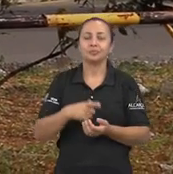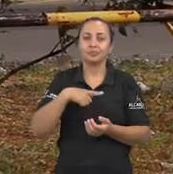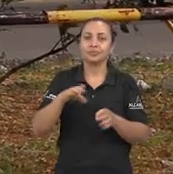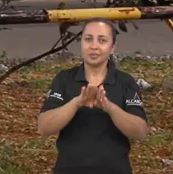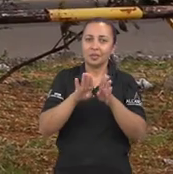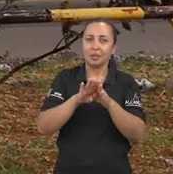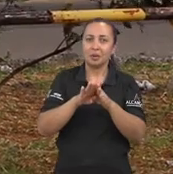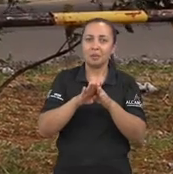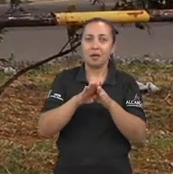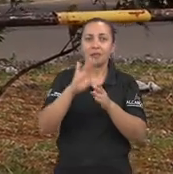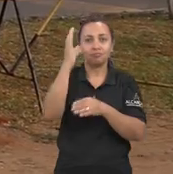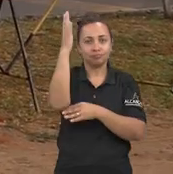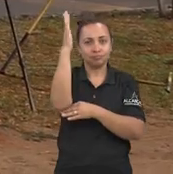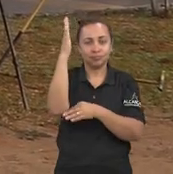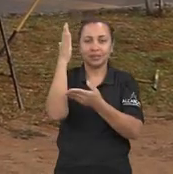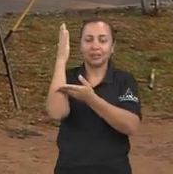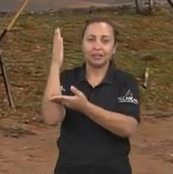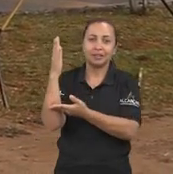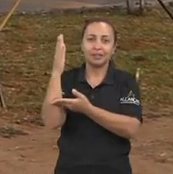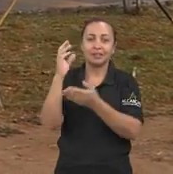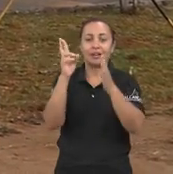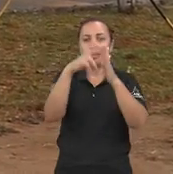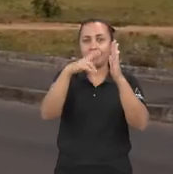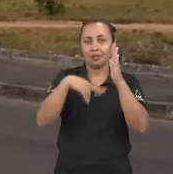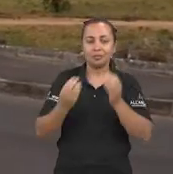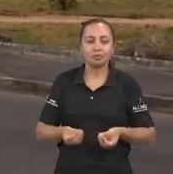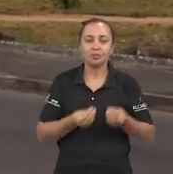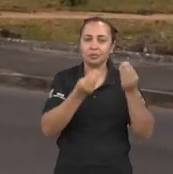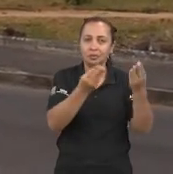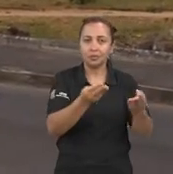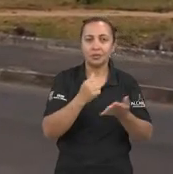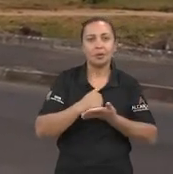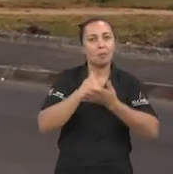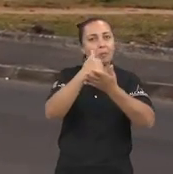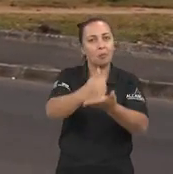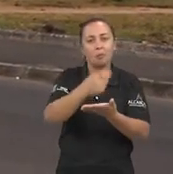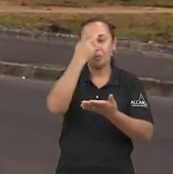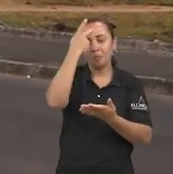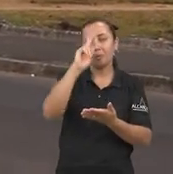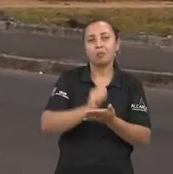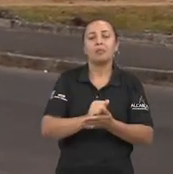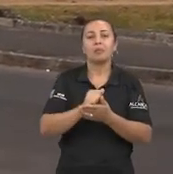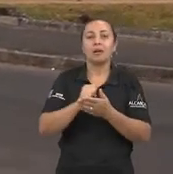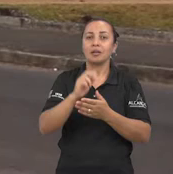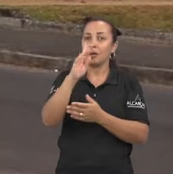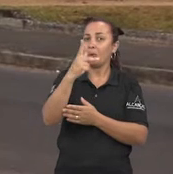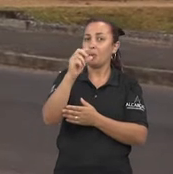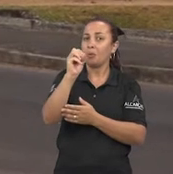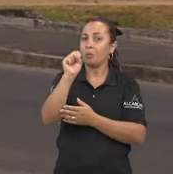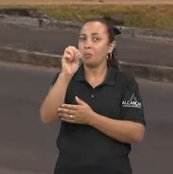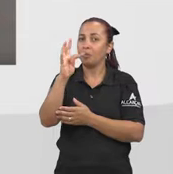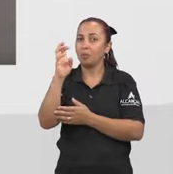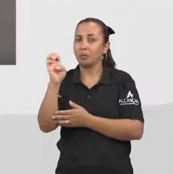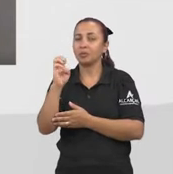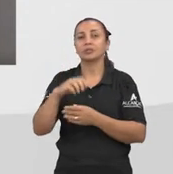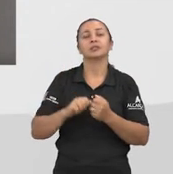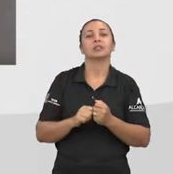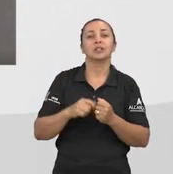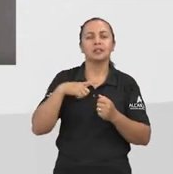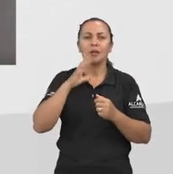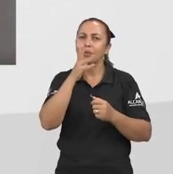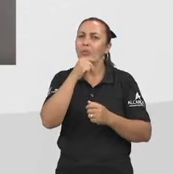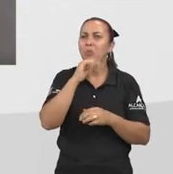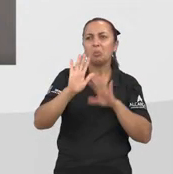tem a madeira e foi fornecida pela ufrb que vai servido do apoio para o poste o processo do poste gera